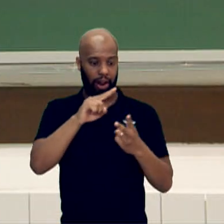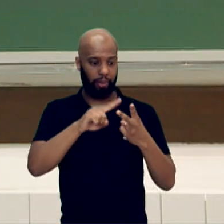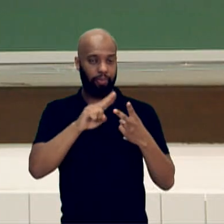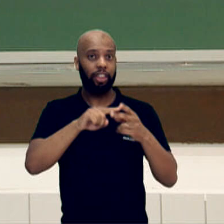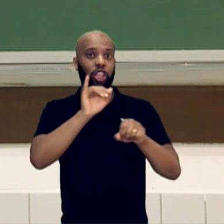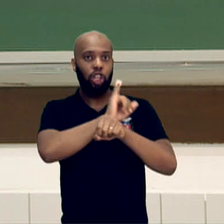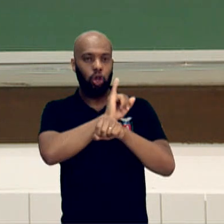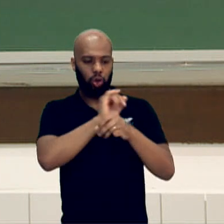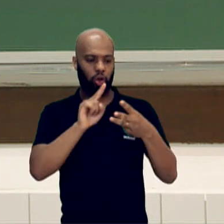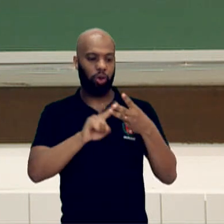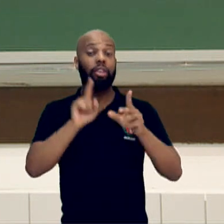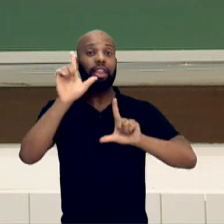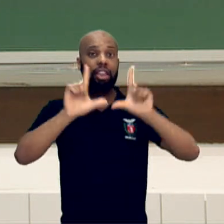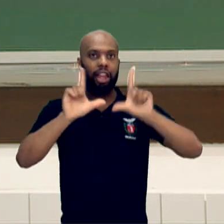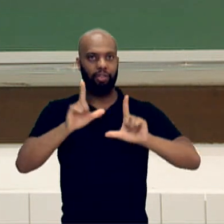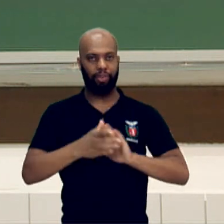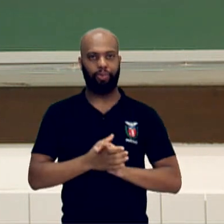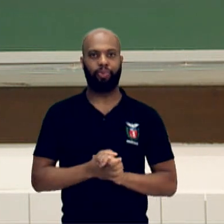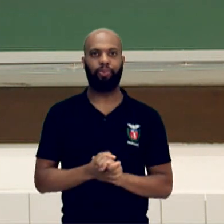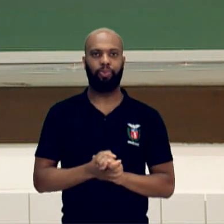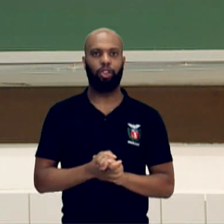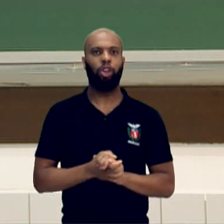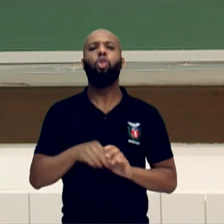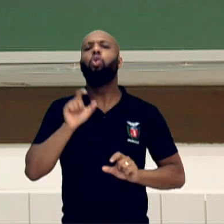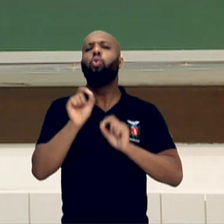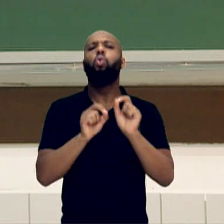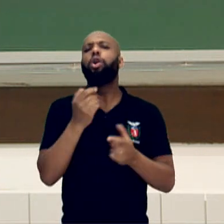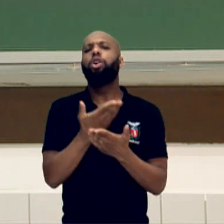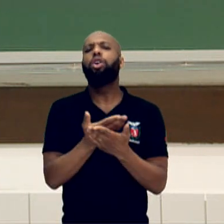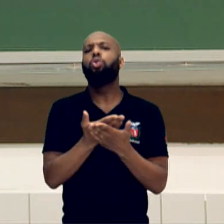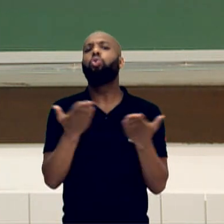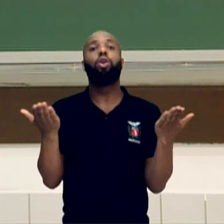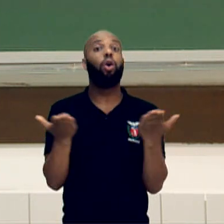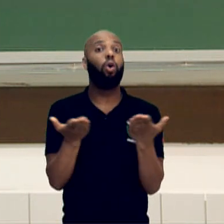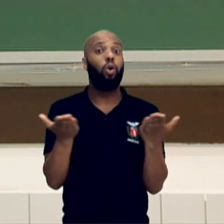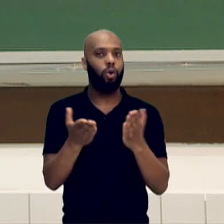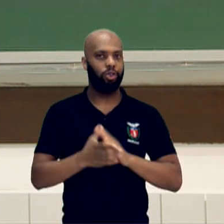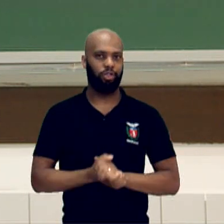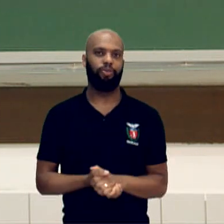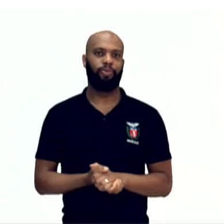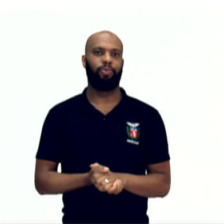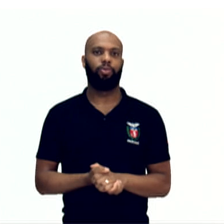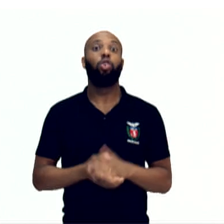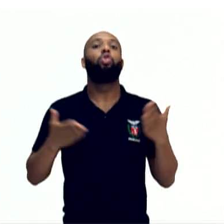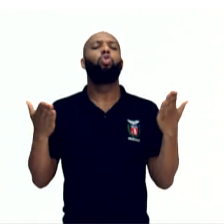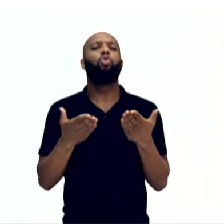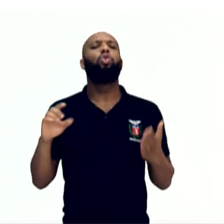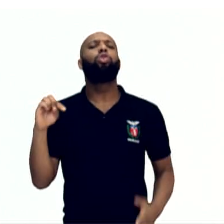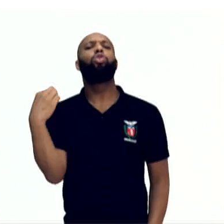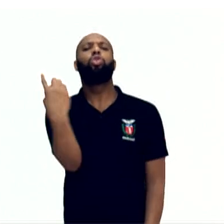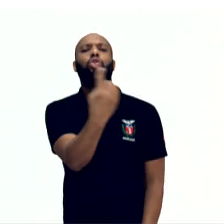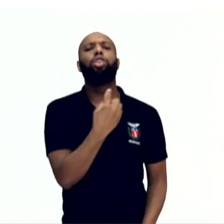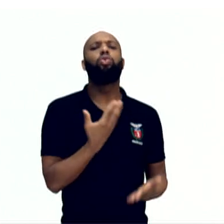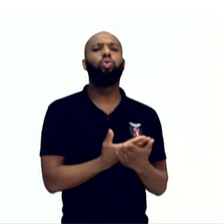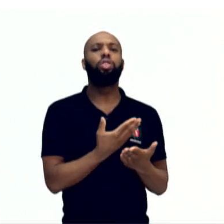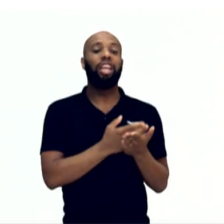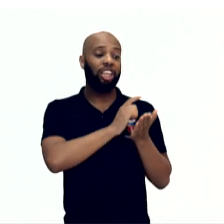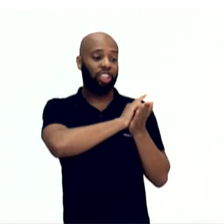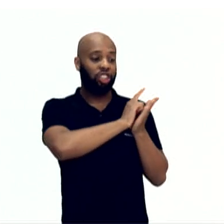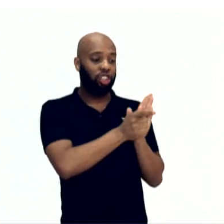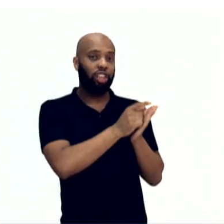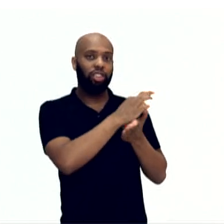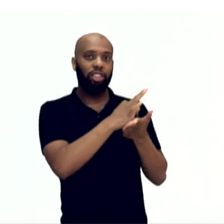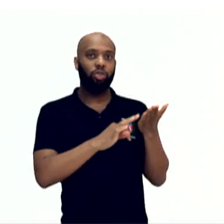aberta. O que nós vamos aprender na nossa aula? Nós vamos conhecer o gênero